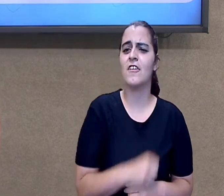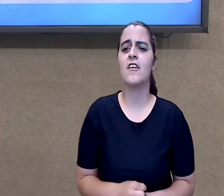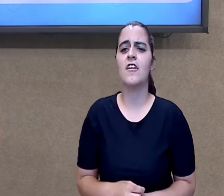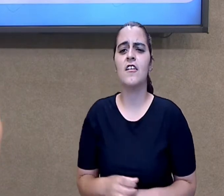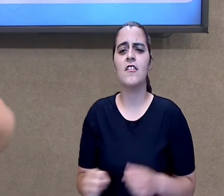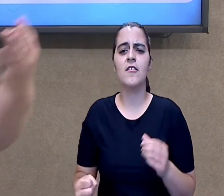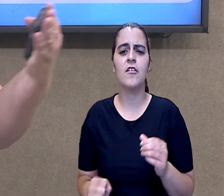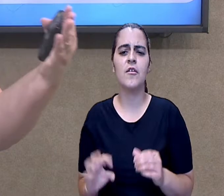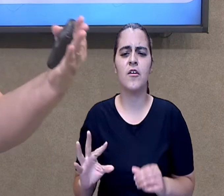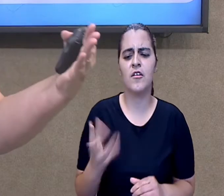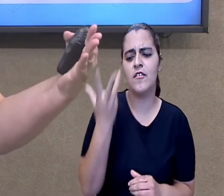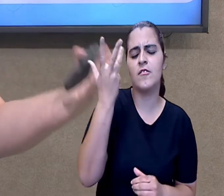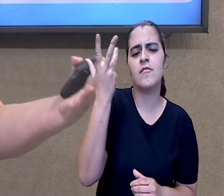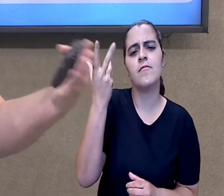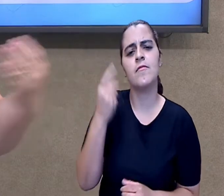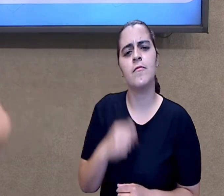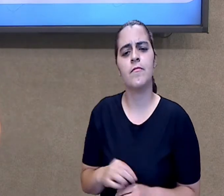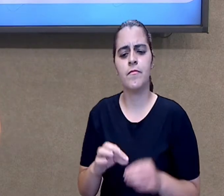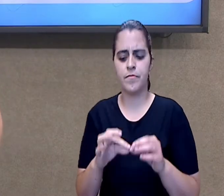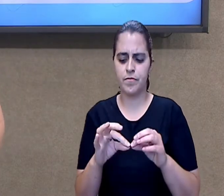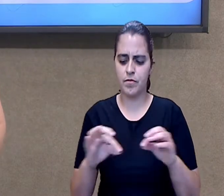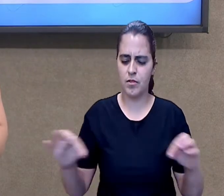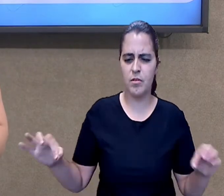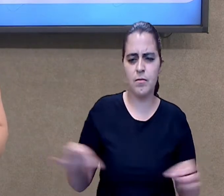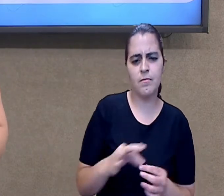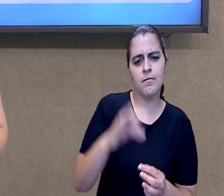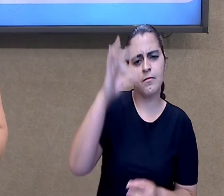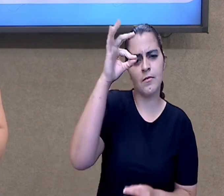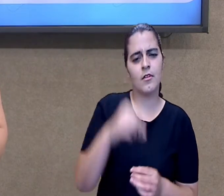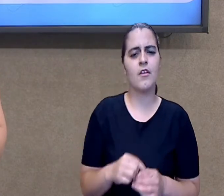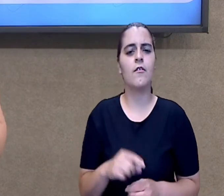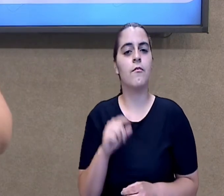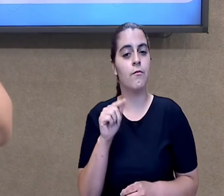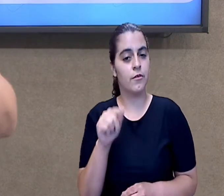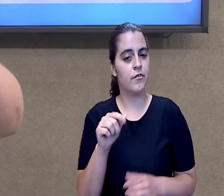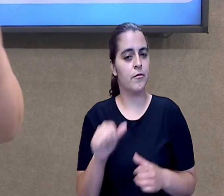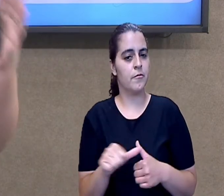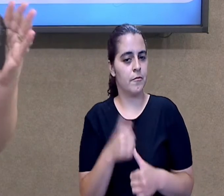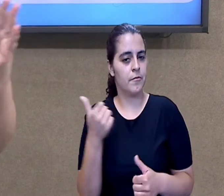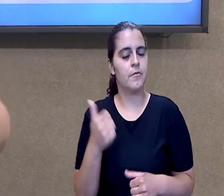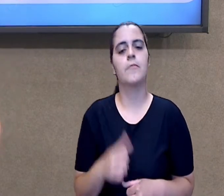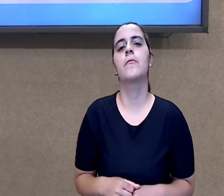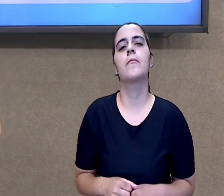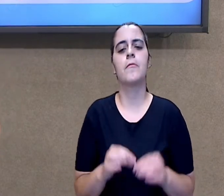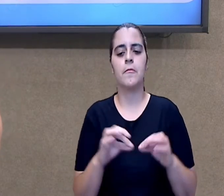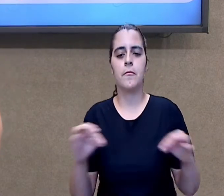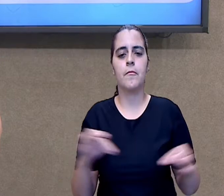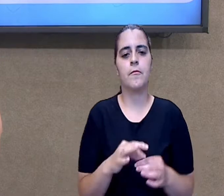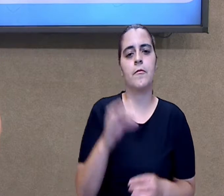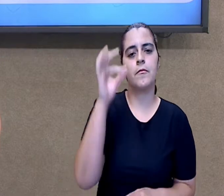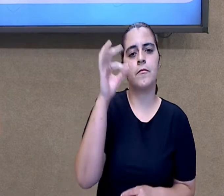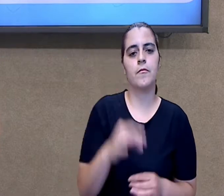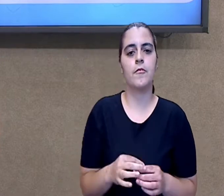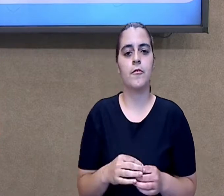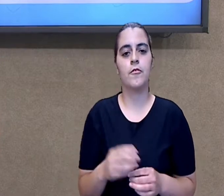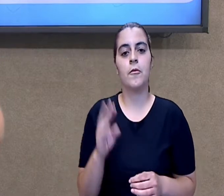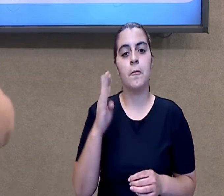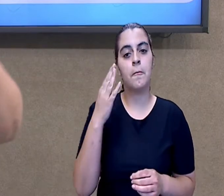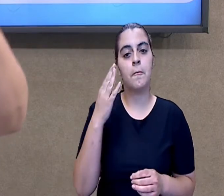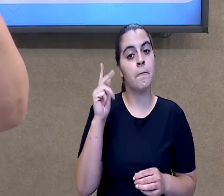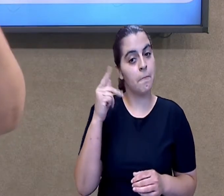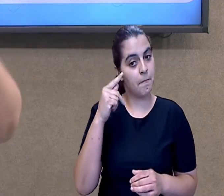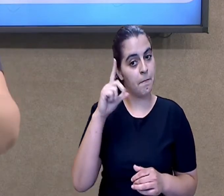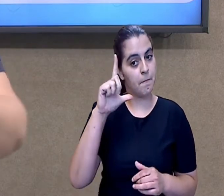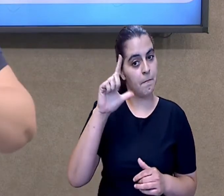Então inventaram um metro, que inclusive o seu primeiro metro inventado foi de platina, que